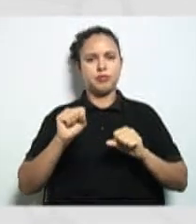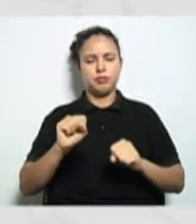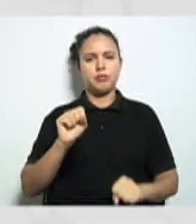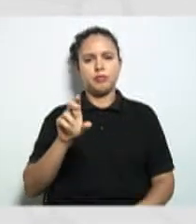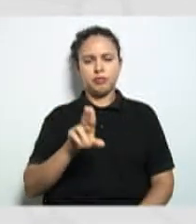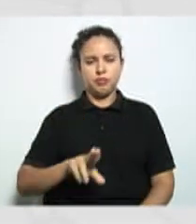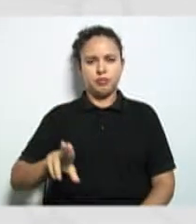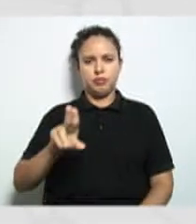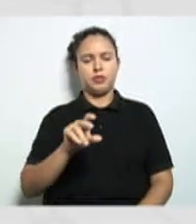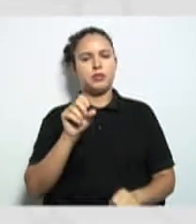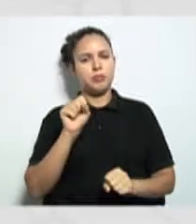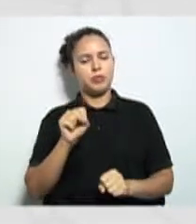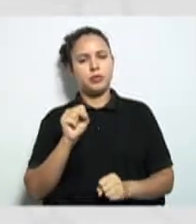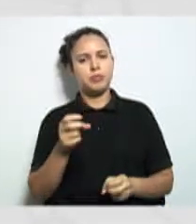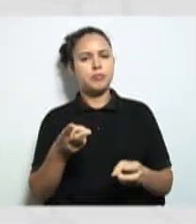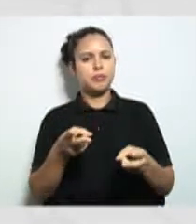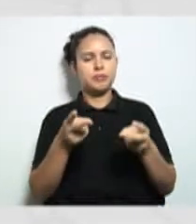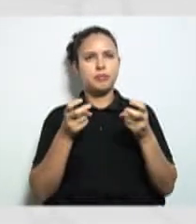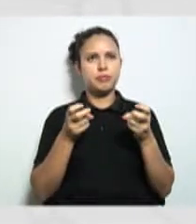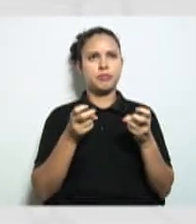e pôde perceber